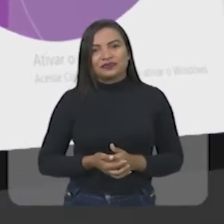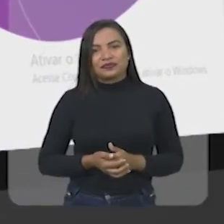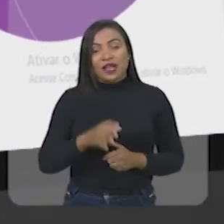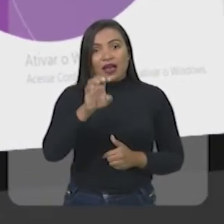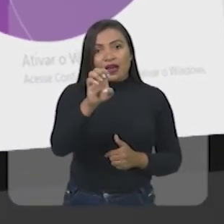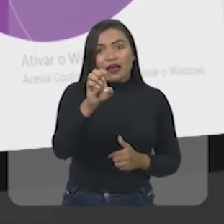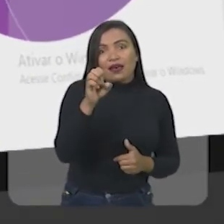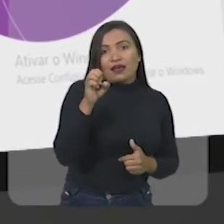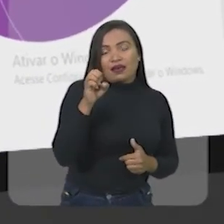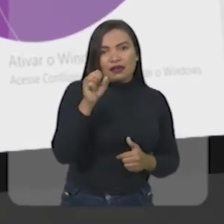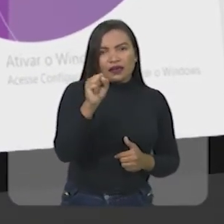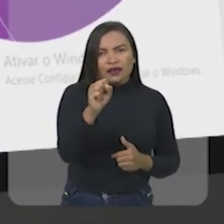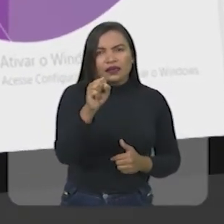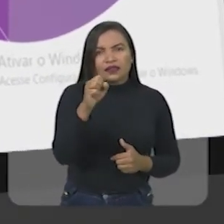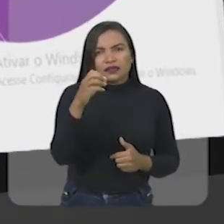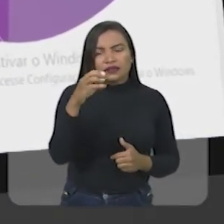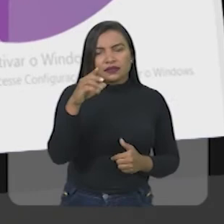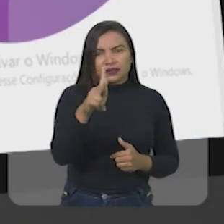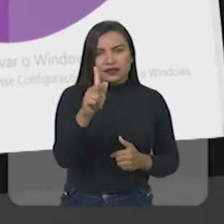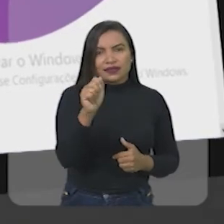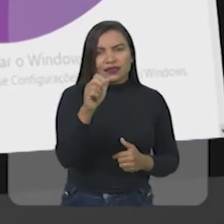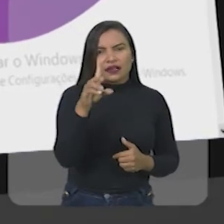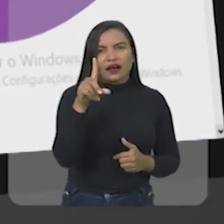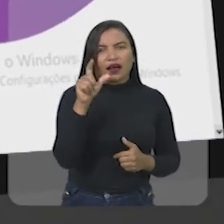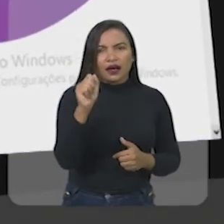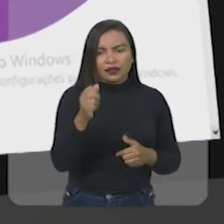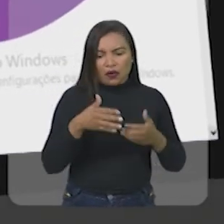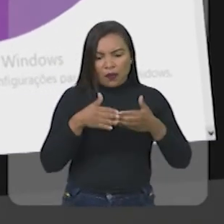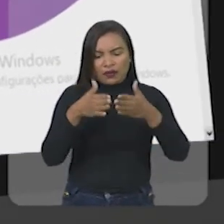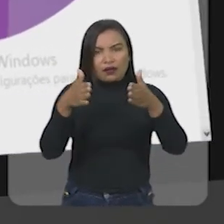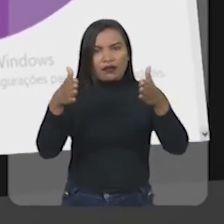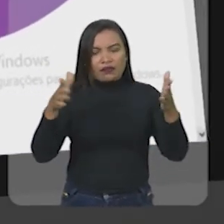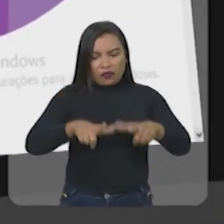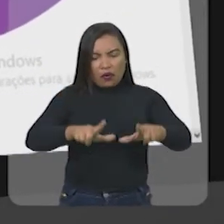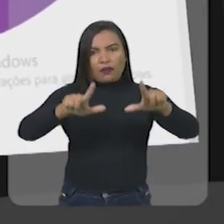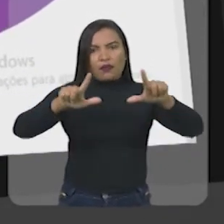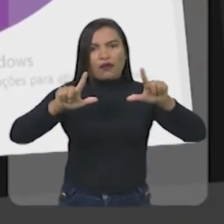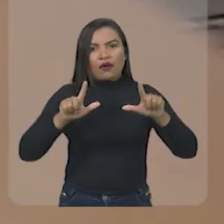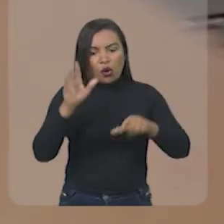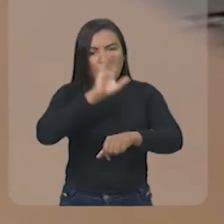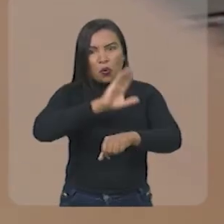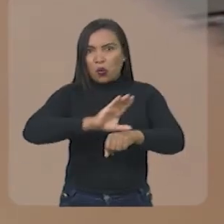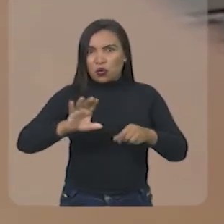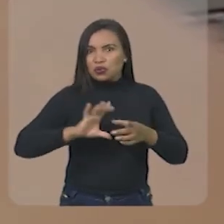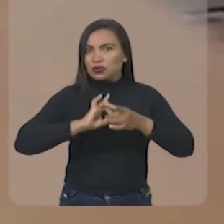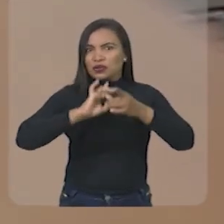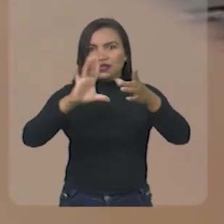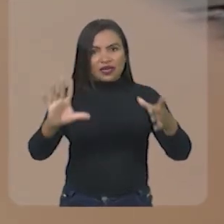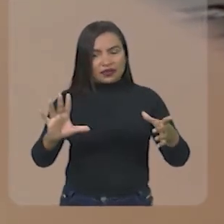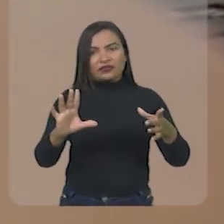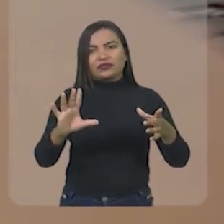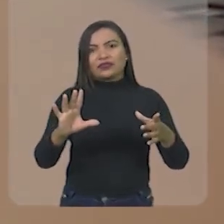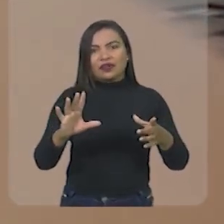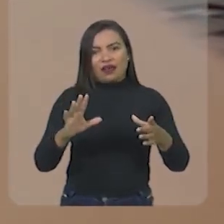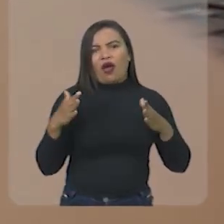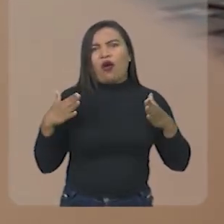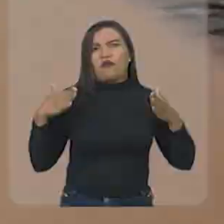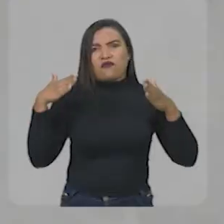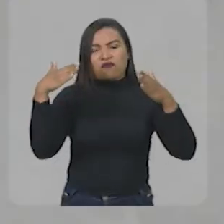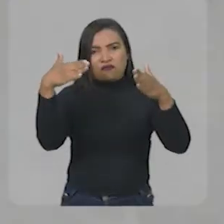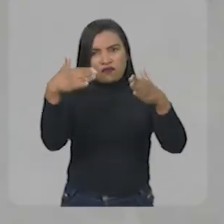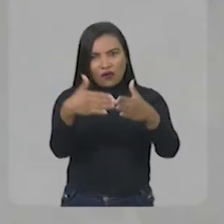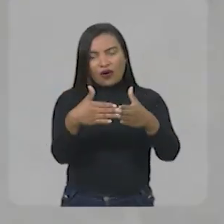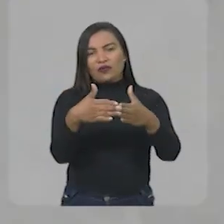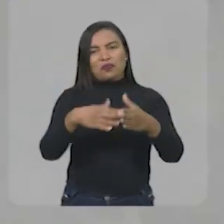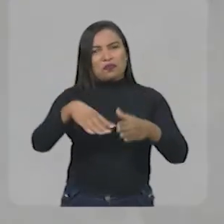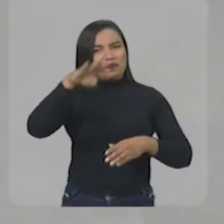Escada. A plataforma de cursos abertos da UEMA é um caminho rumo ao topo, mas principalmente